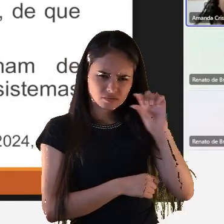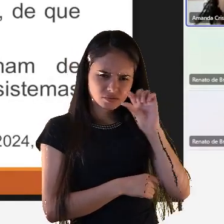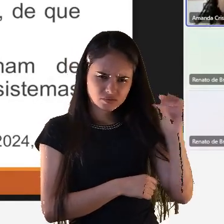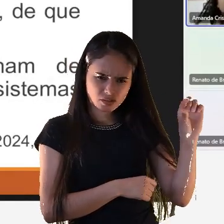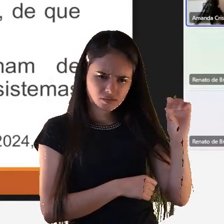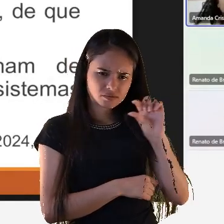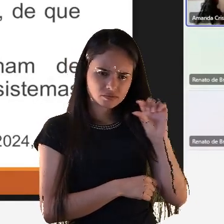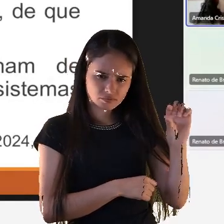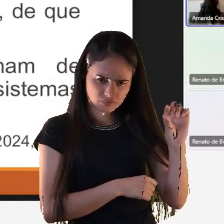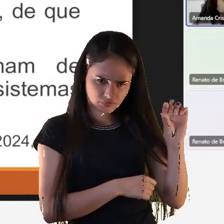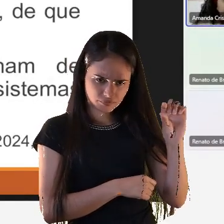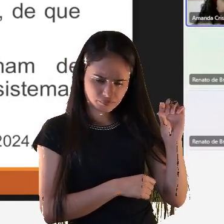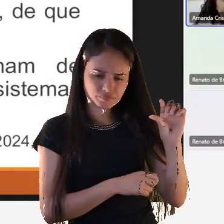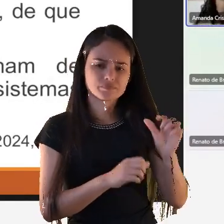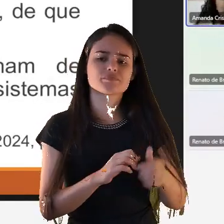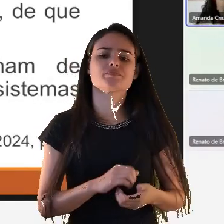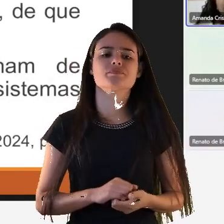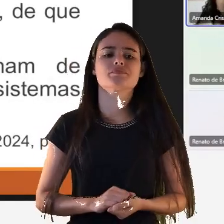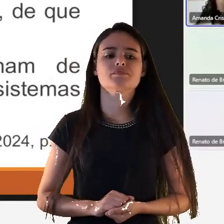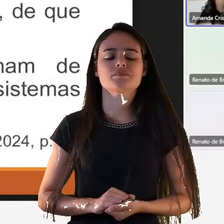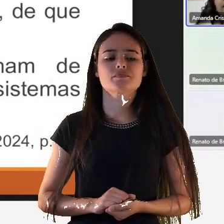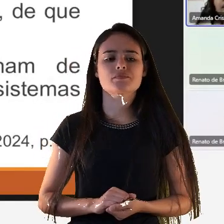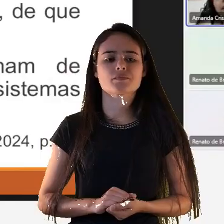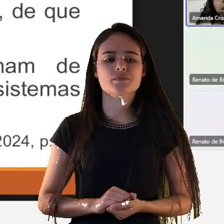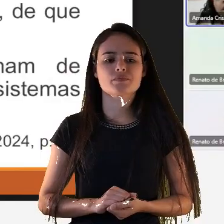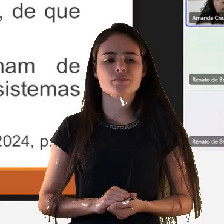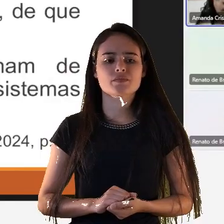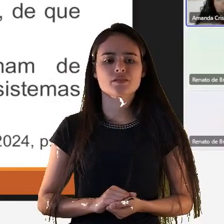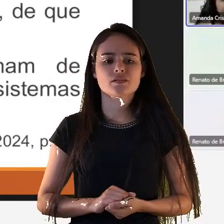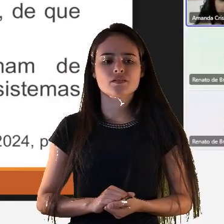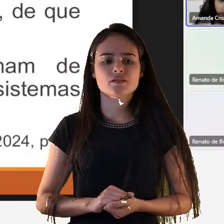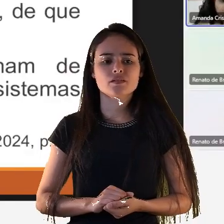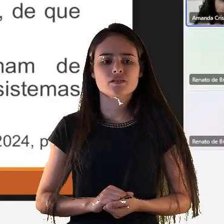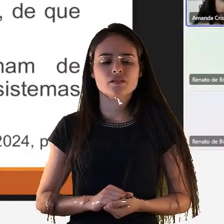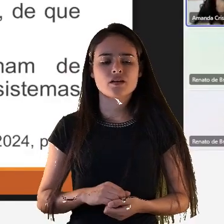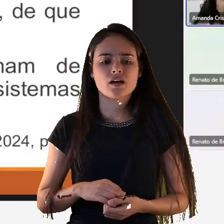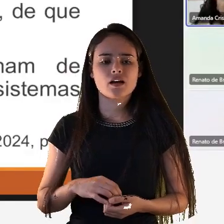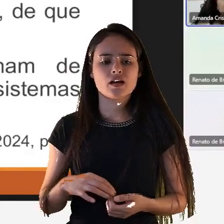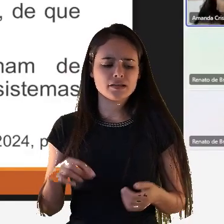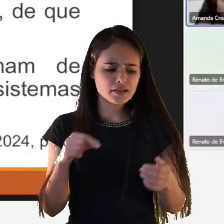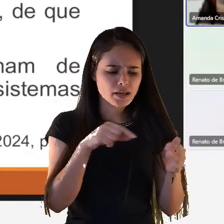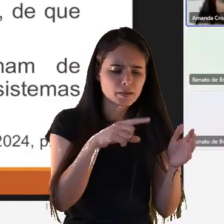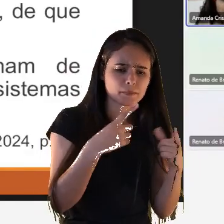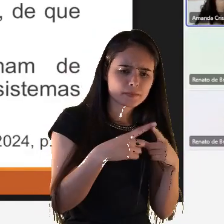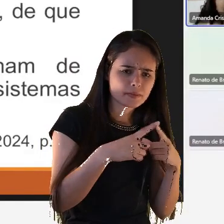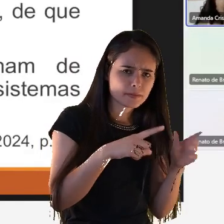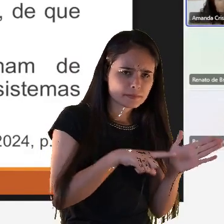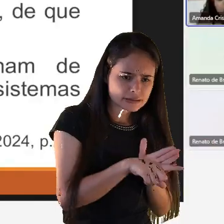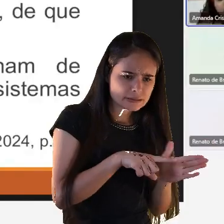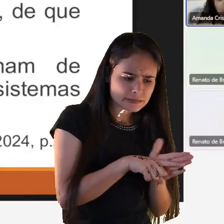trazer de outras pesquisas que eu fiz, não só para preparar essa aula,